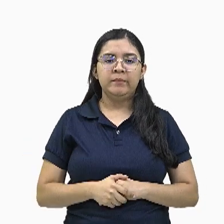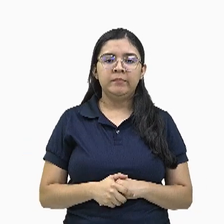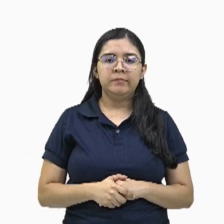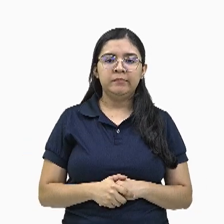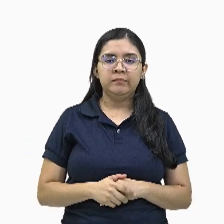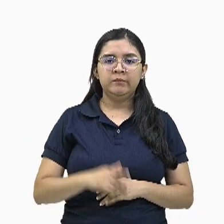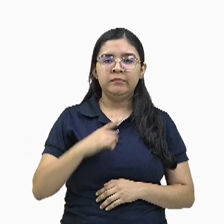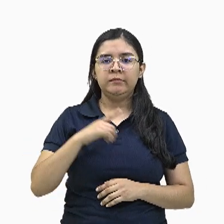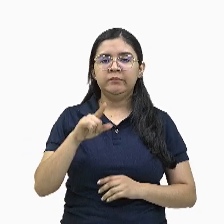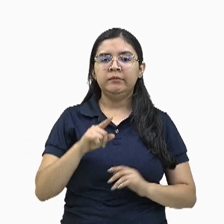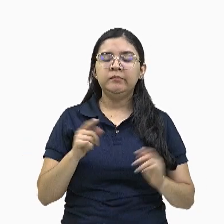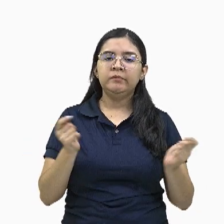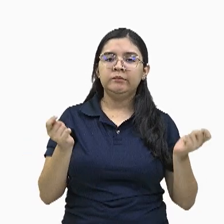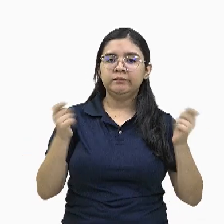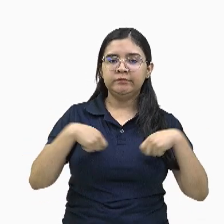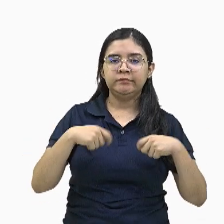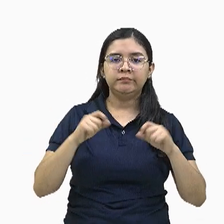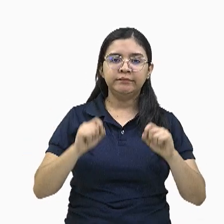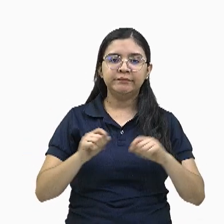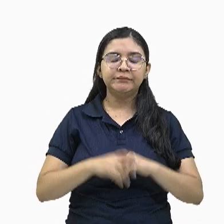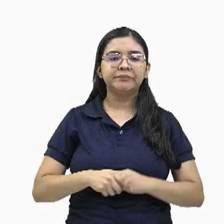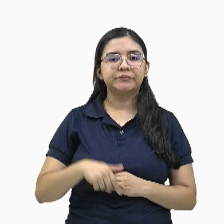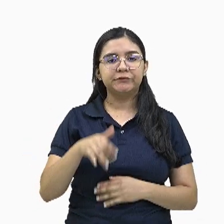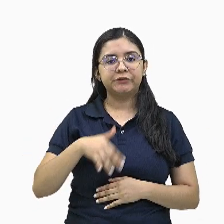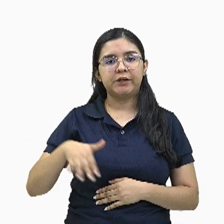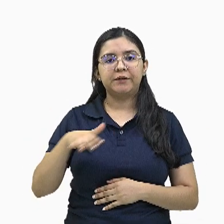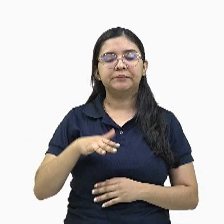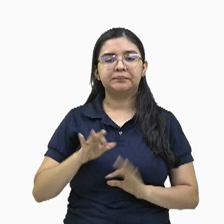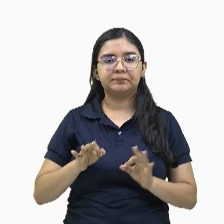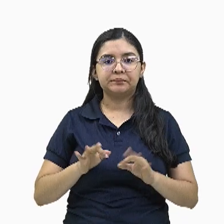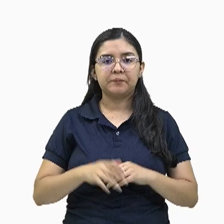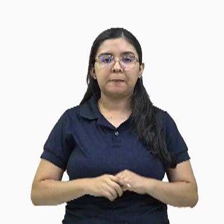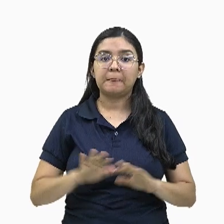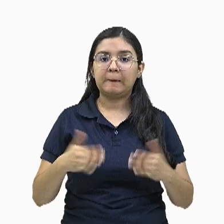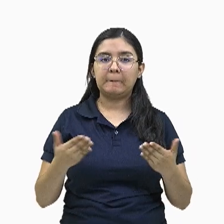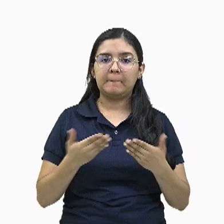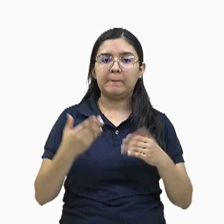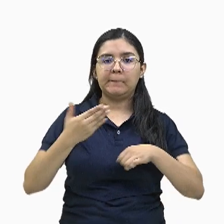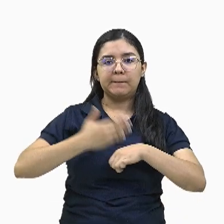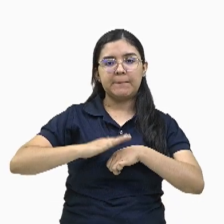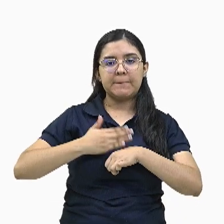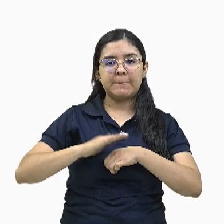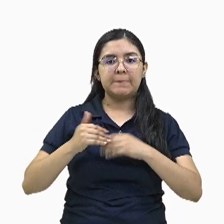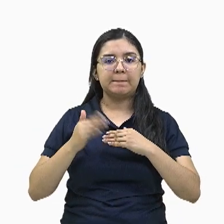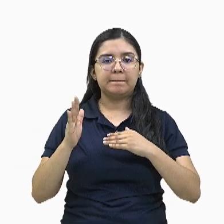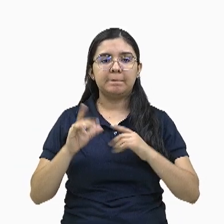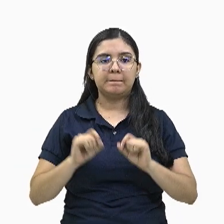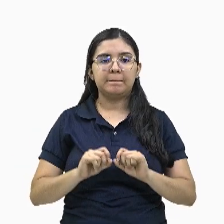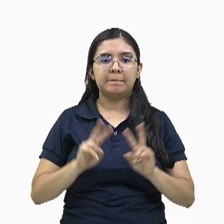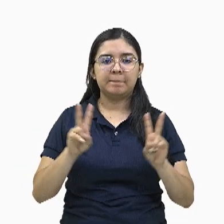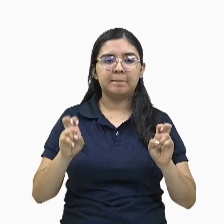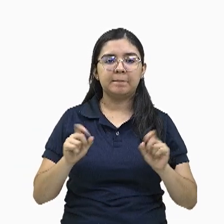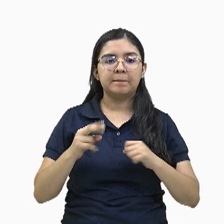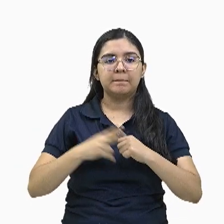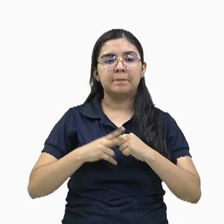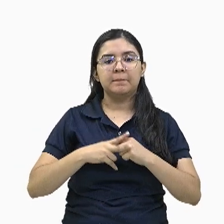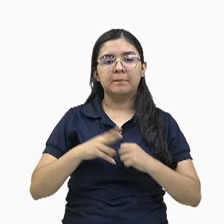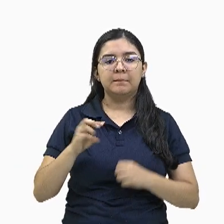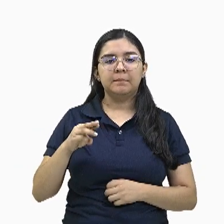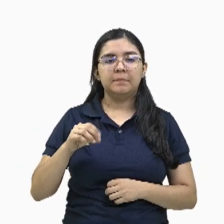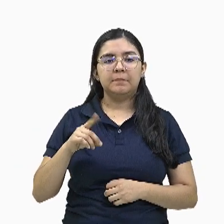É uma possibilidade no geral, ok? Vamos praticar um pouquinho mais sobre esse verbo